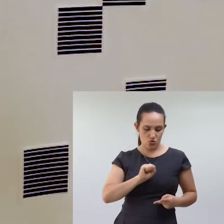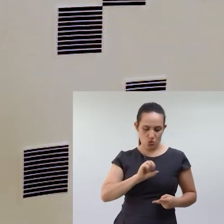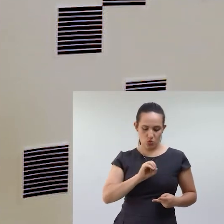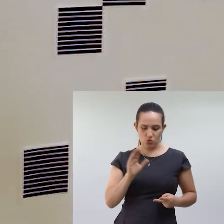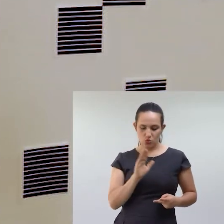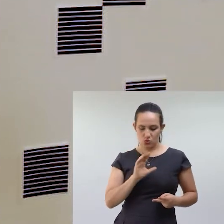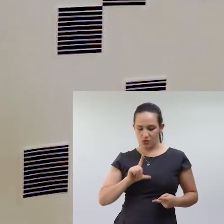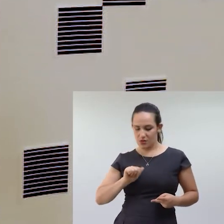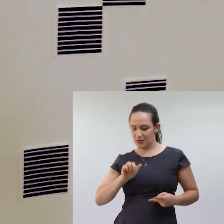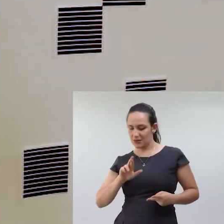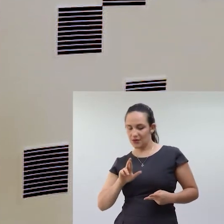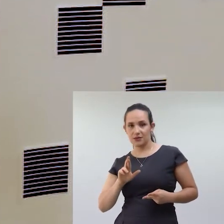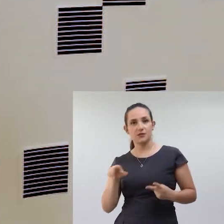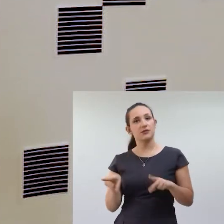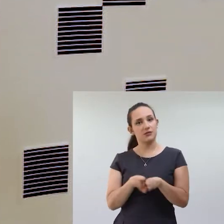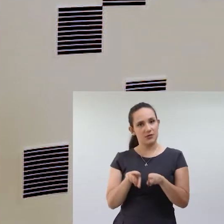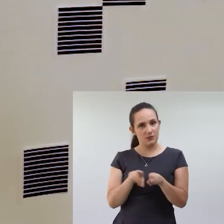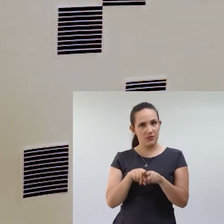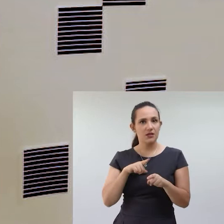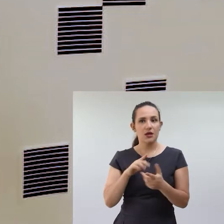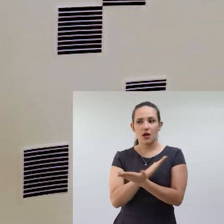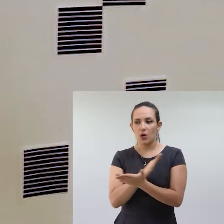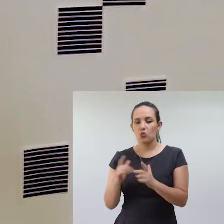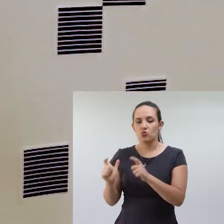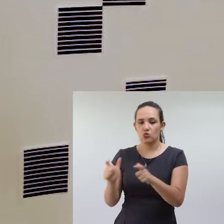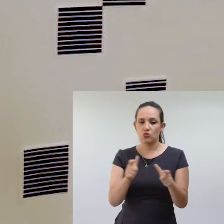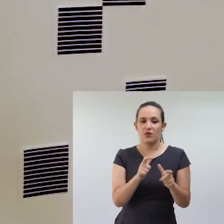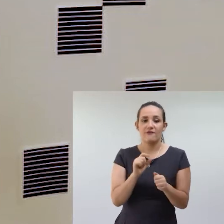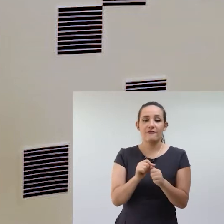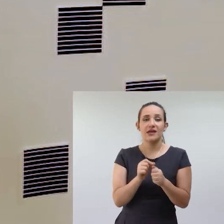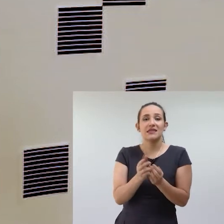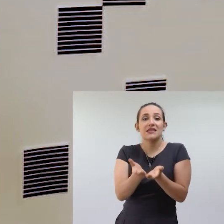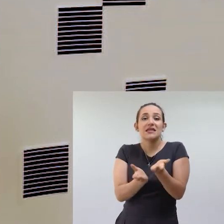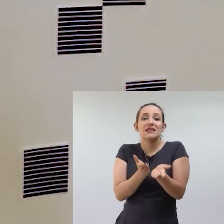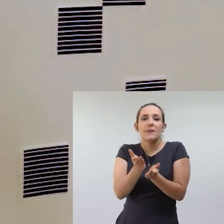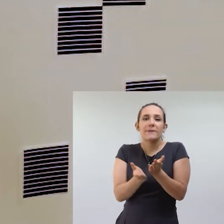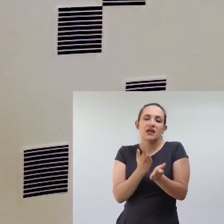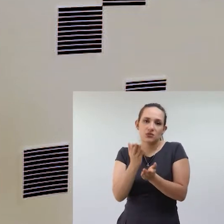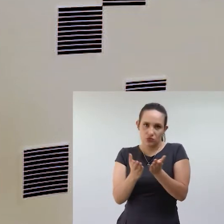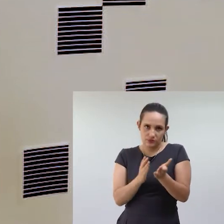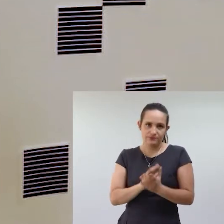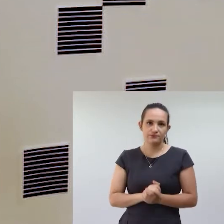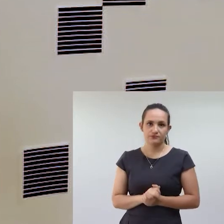e no pós-hospitalar, nas residências terapêuticas que